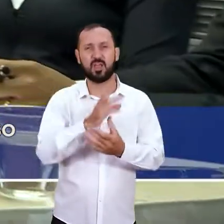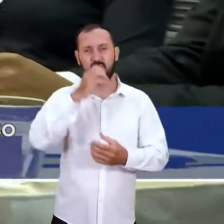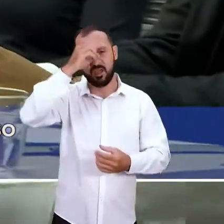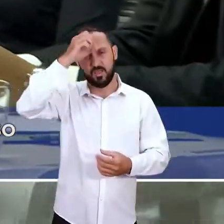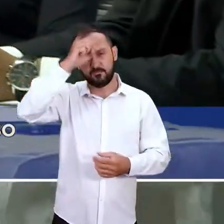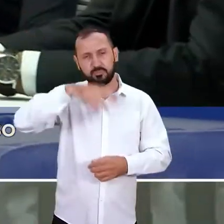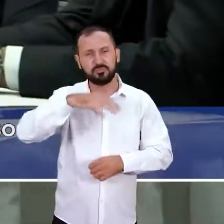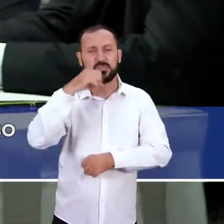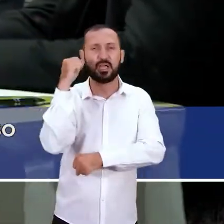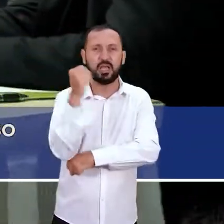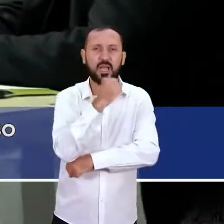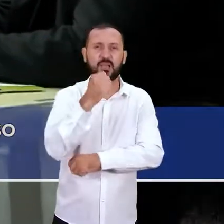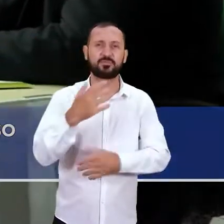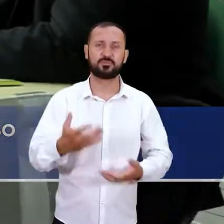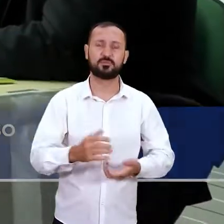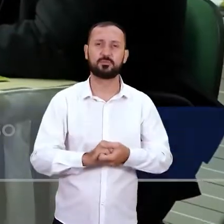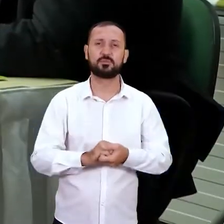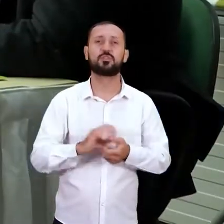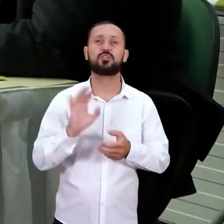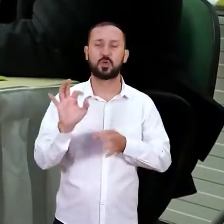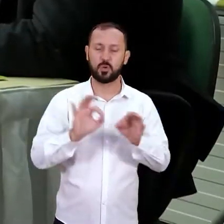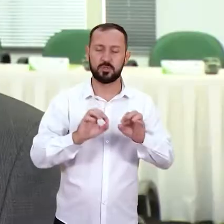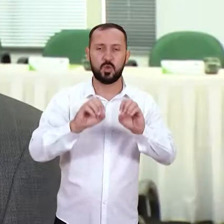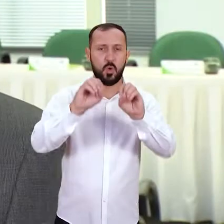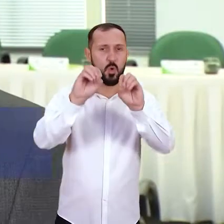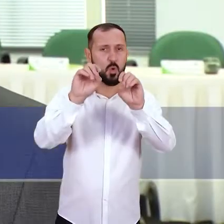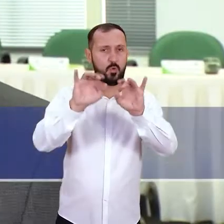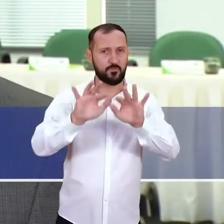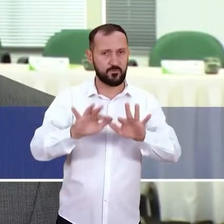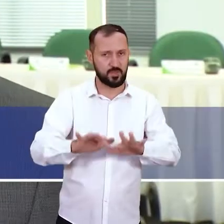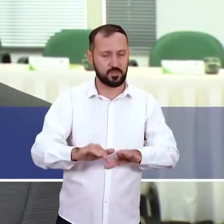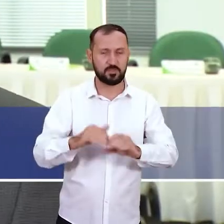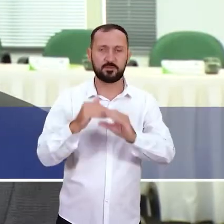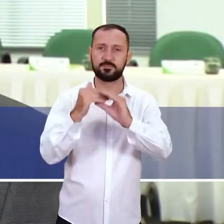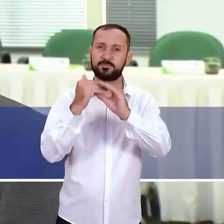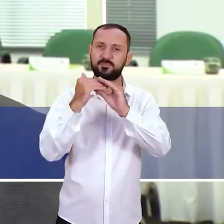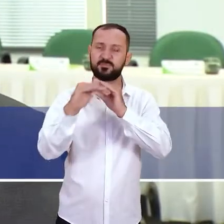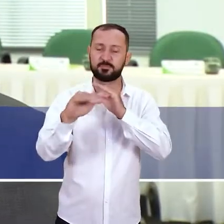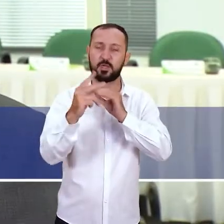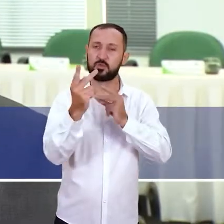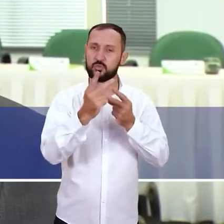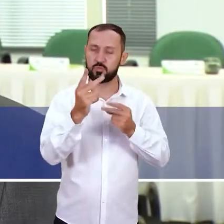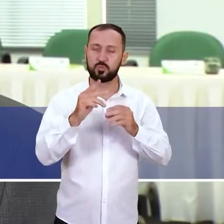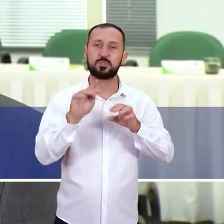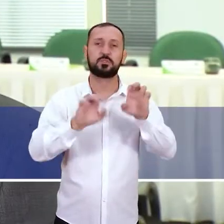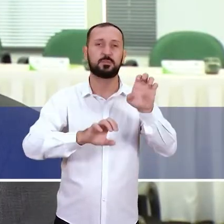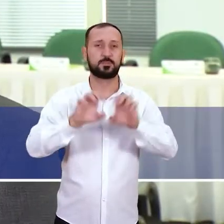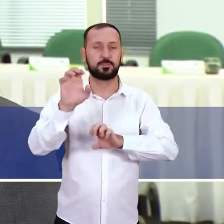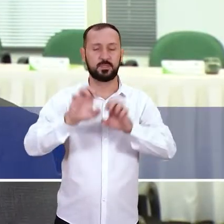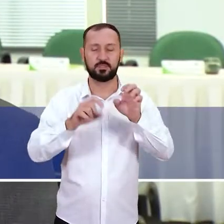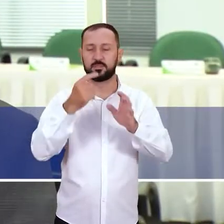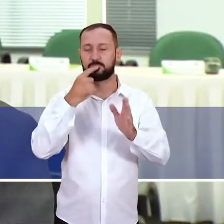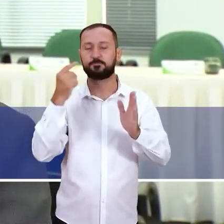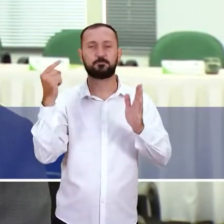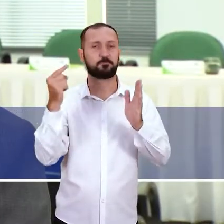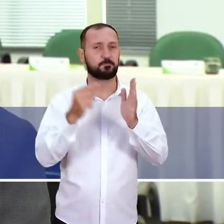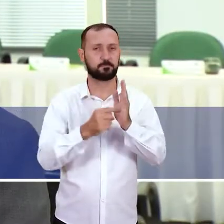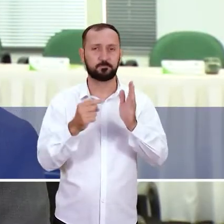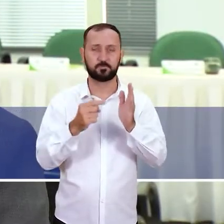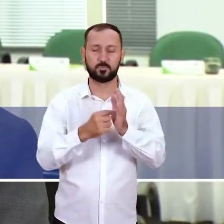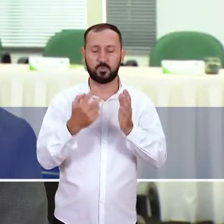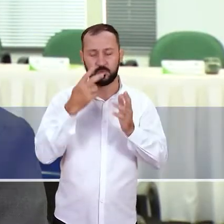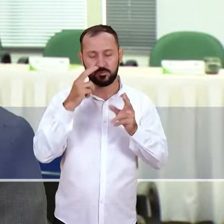evitar medidas mais severas contra as empresas. A gente encaminhou ofício para a empresa, as duas empresas, né, que